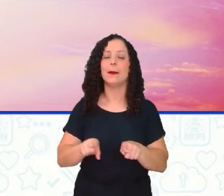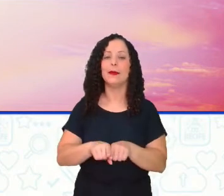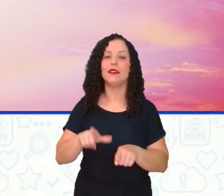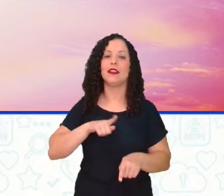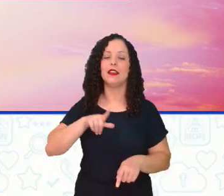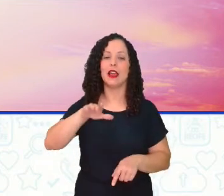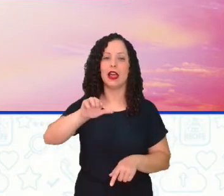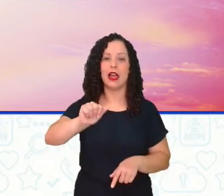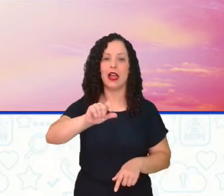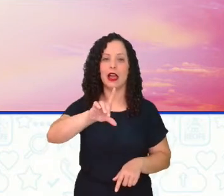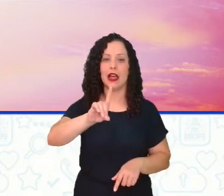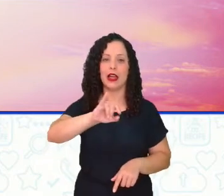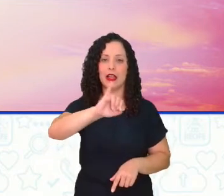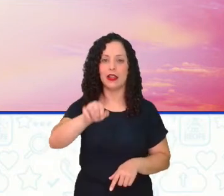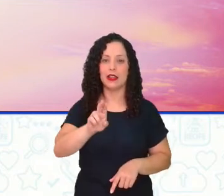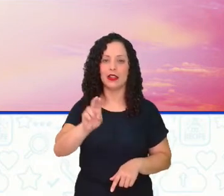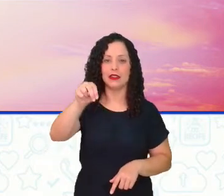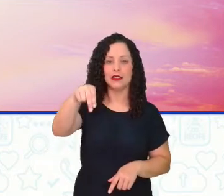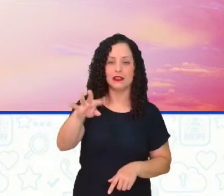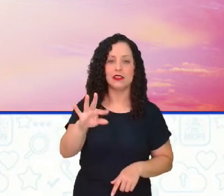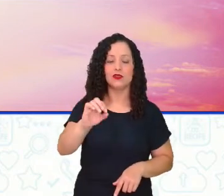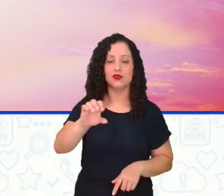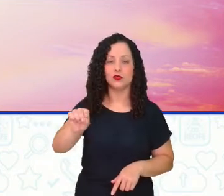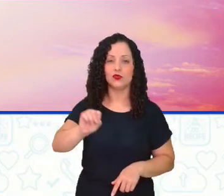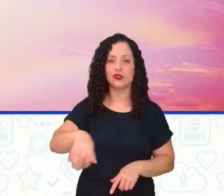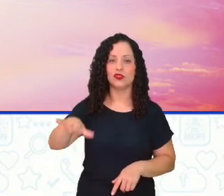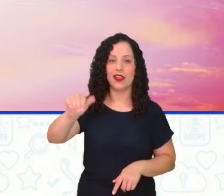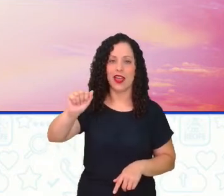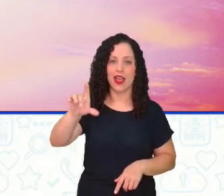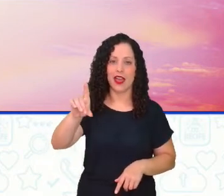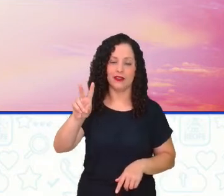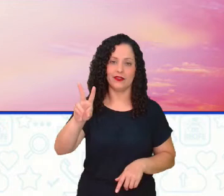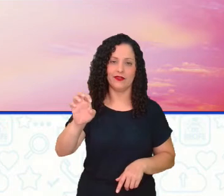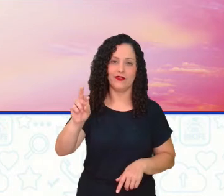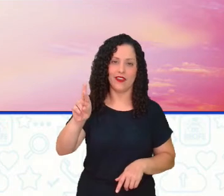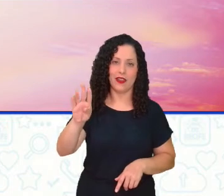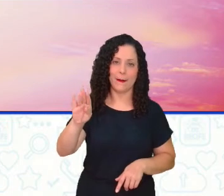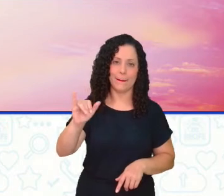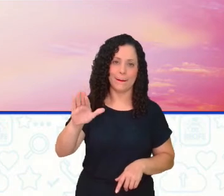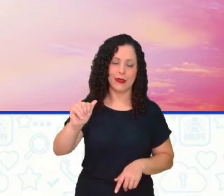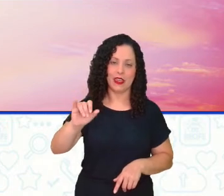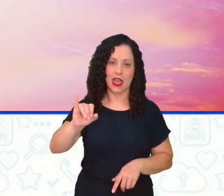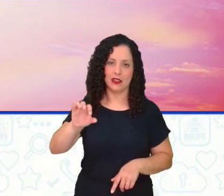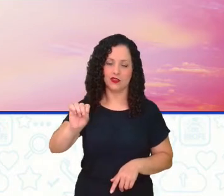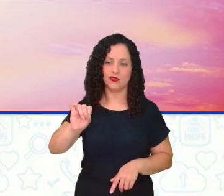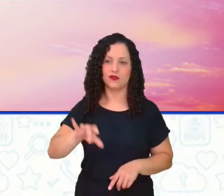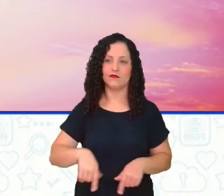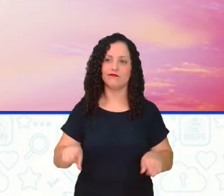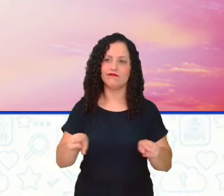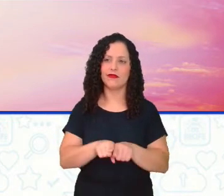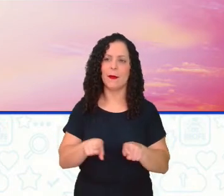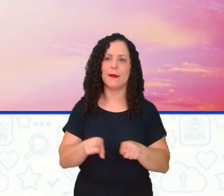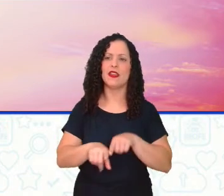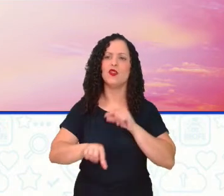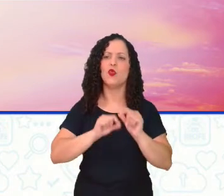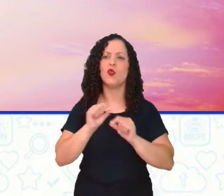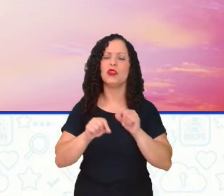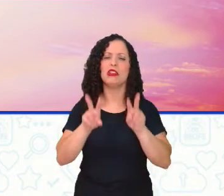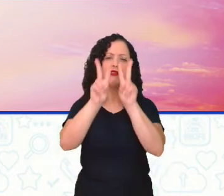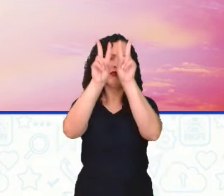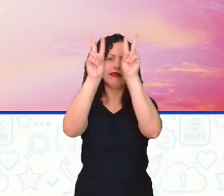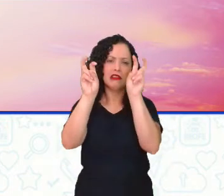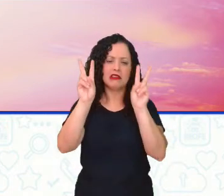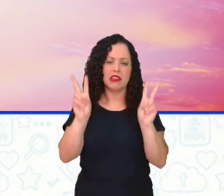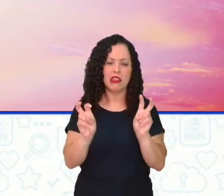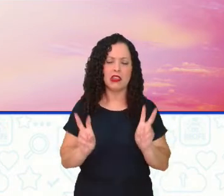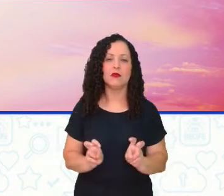são os termos acessórios, tá? Não acessários, acessórios, são os termos regidos pelo verbo. É como se tivesse